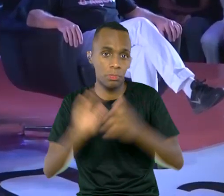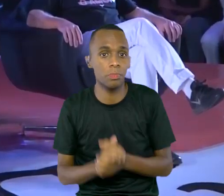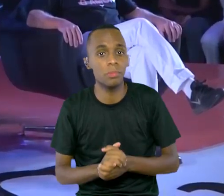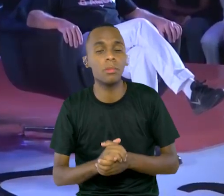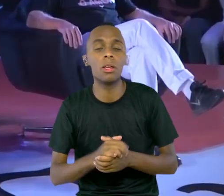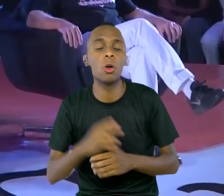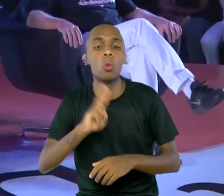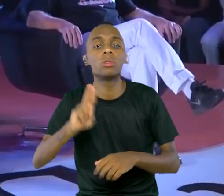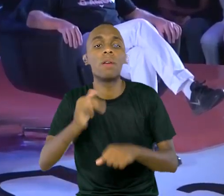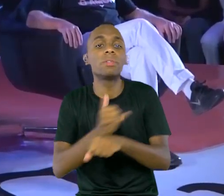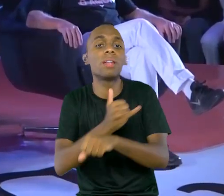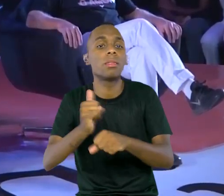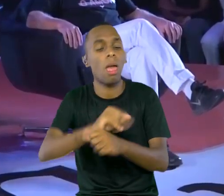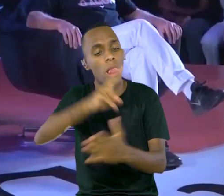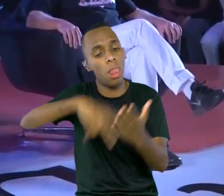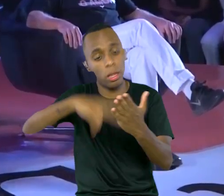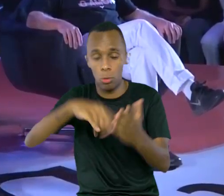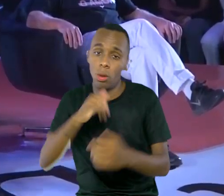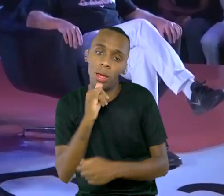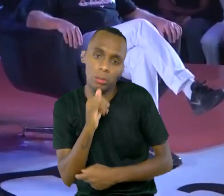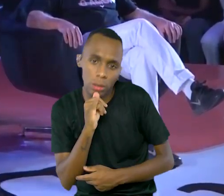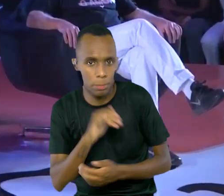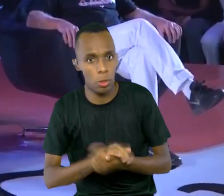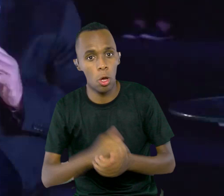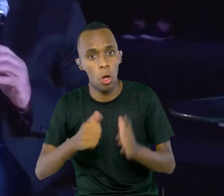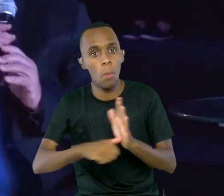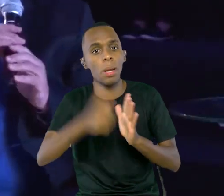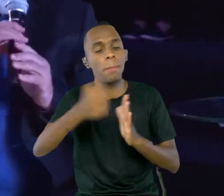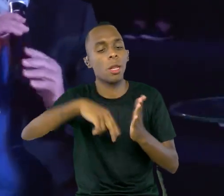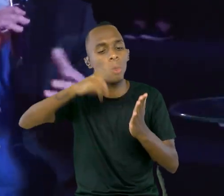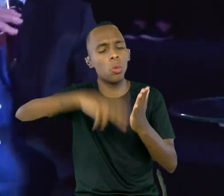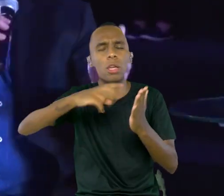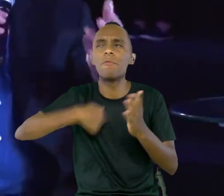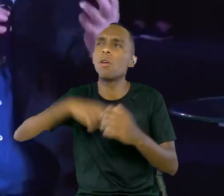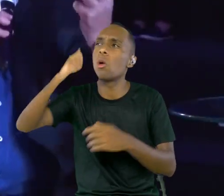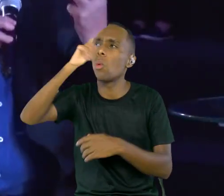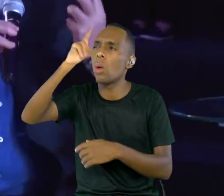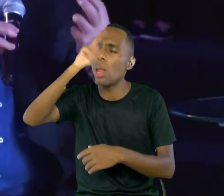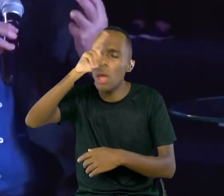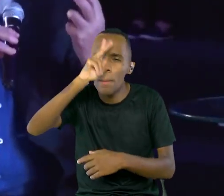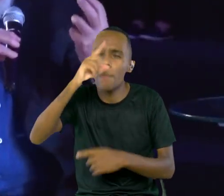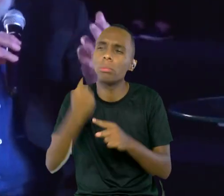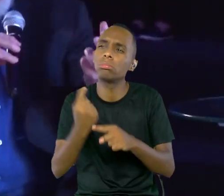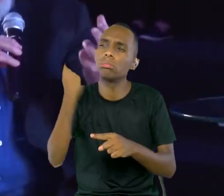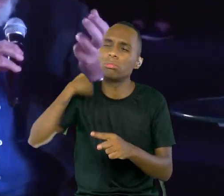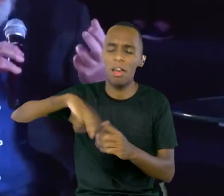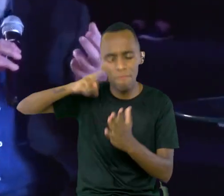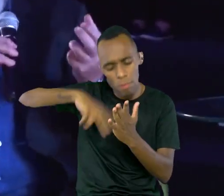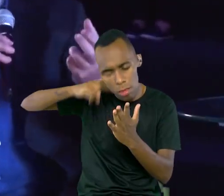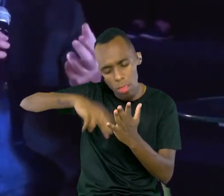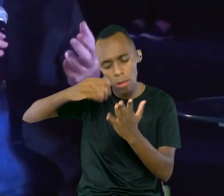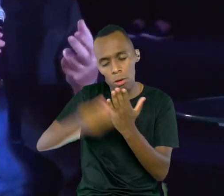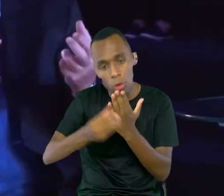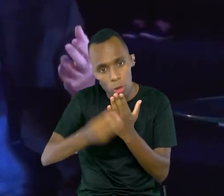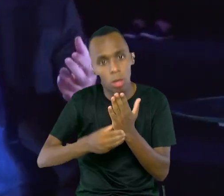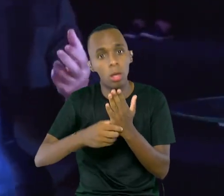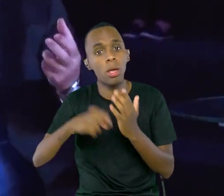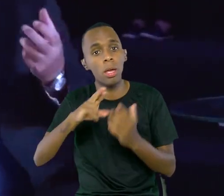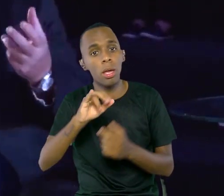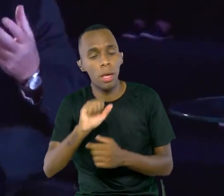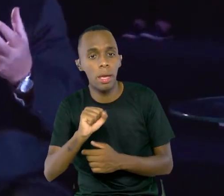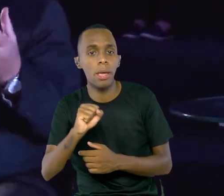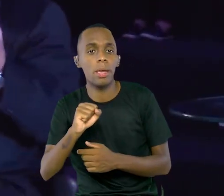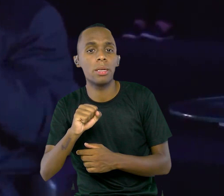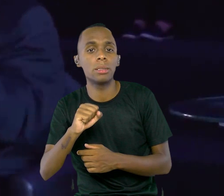diferente? Pela leitura. Por exemplo, o primeiro livro que eu me lembro de ler, e li várias vezes,